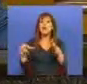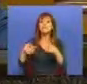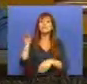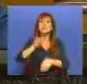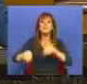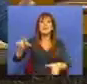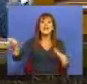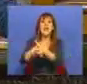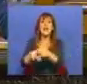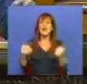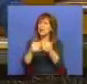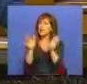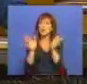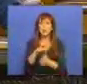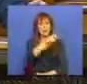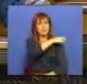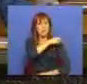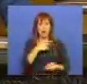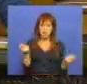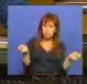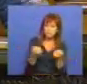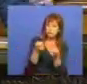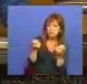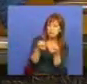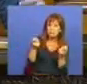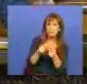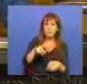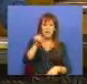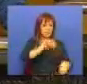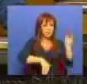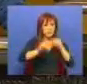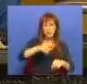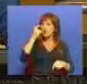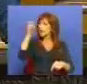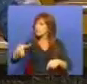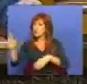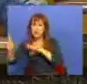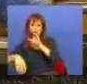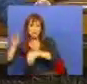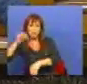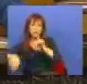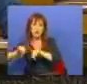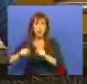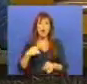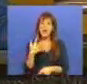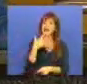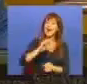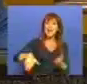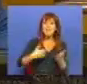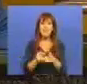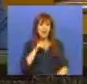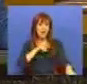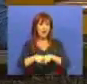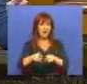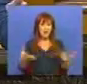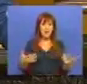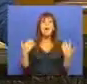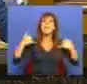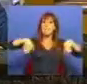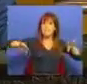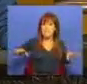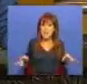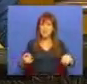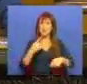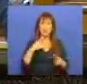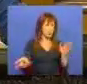legislativas. Tudo em nome da aproximação entre eleitos e eleitores e da credibilização da política. Só que, por